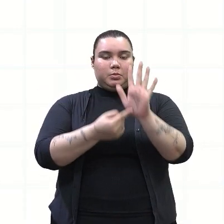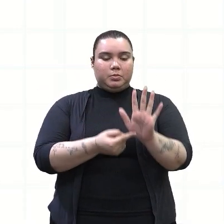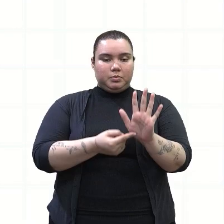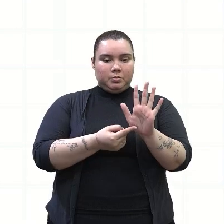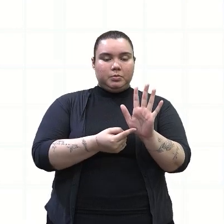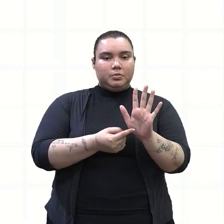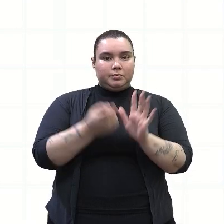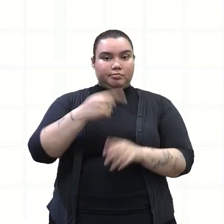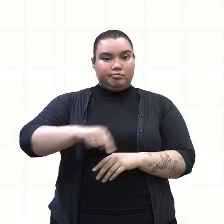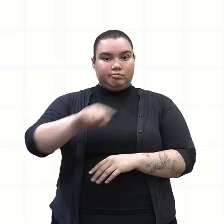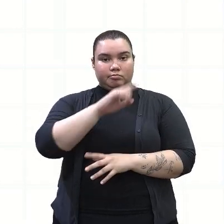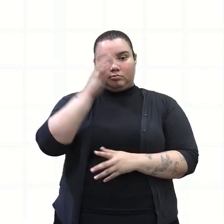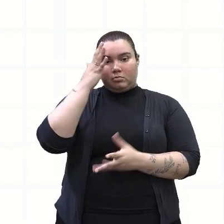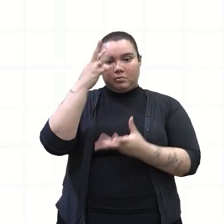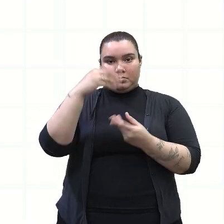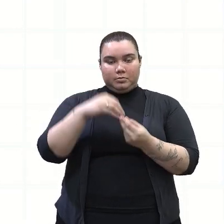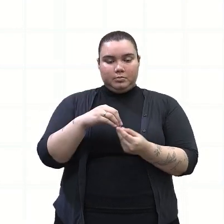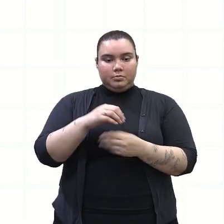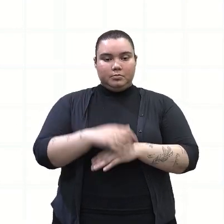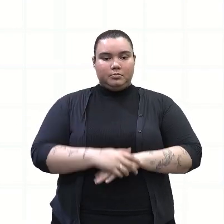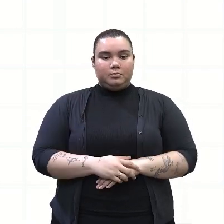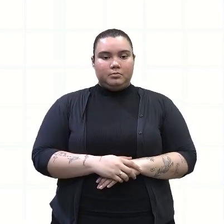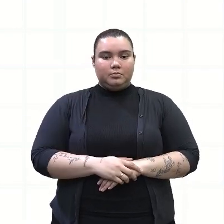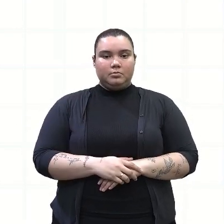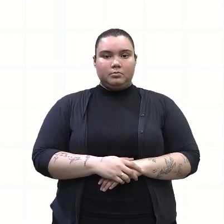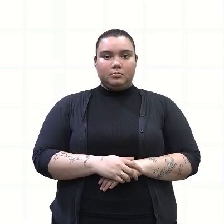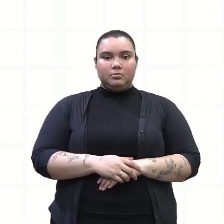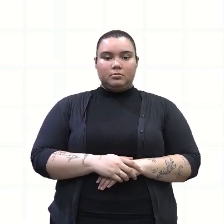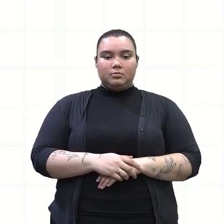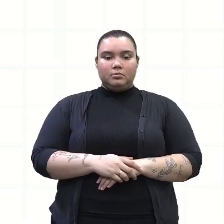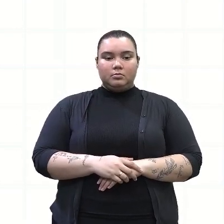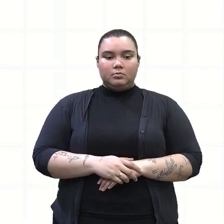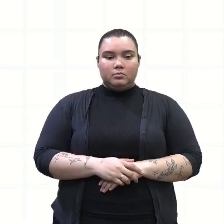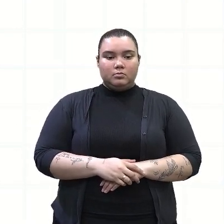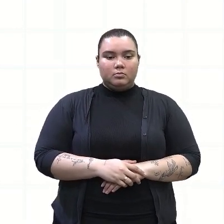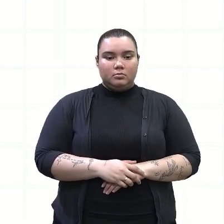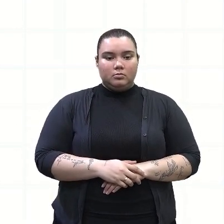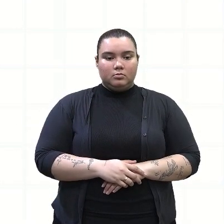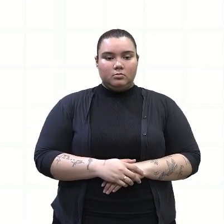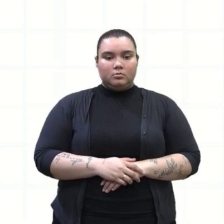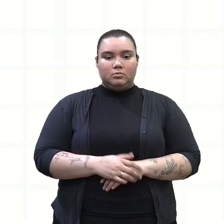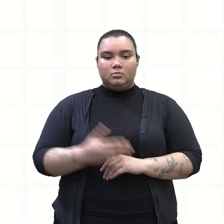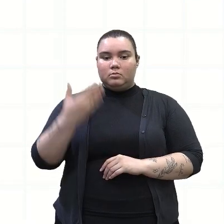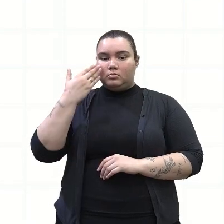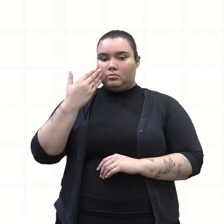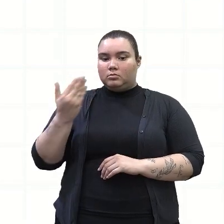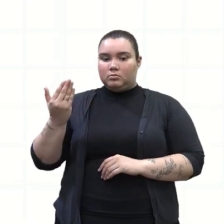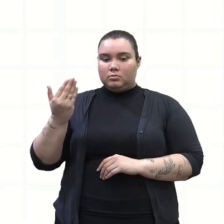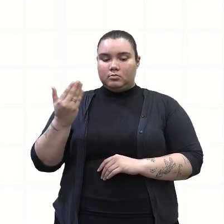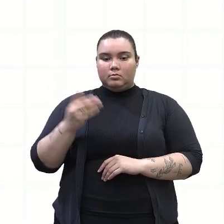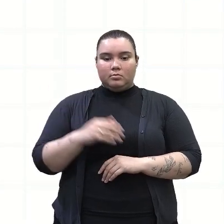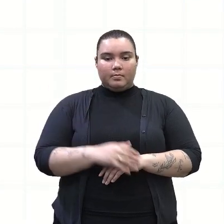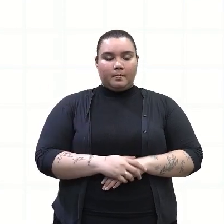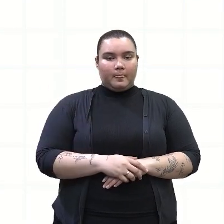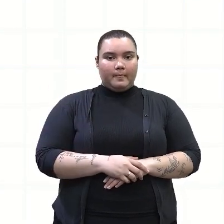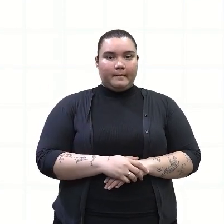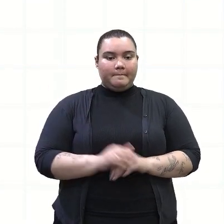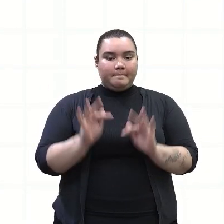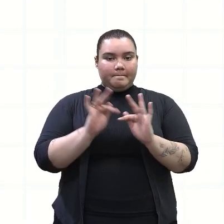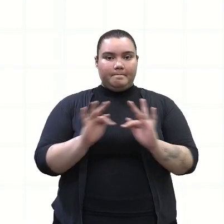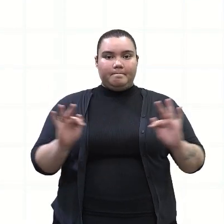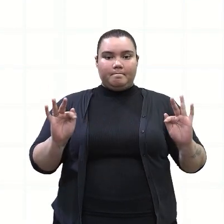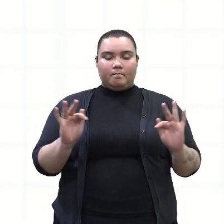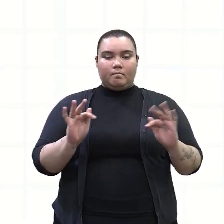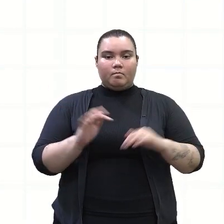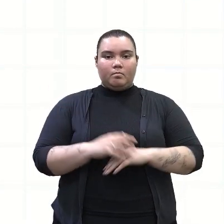vocês compreenderem. Então, CVC, hein? Vamos lá. Então, one of the biggest diamonds of the world